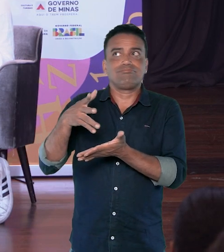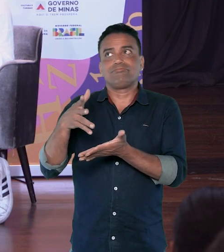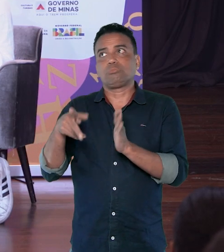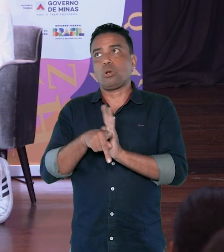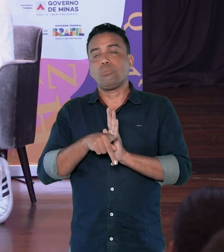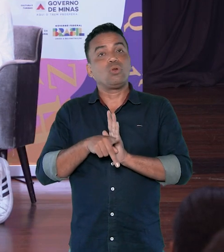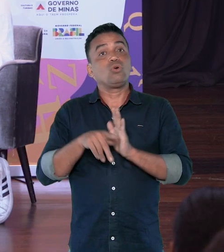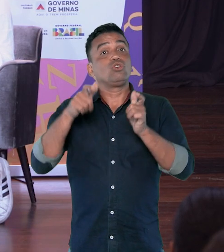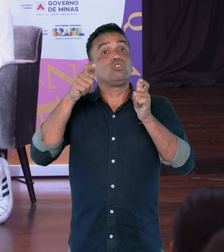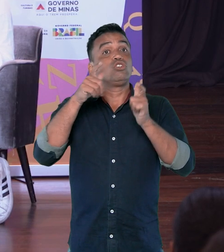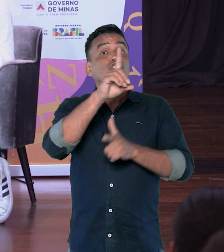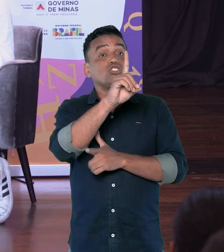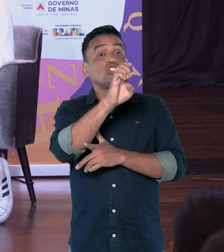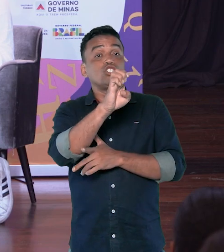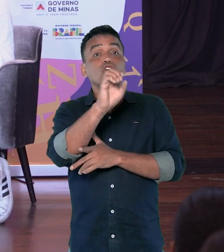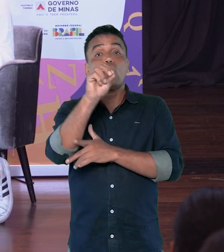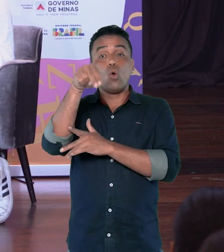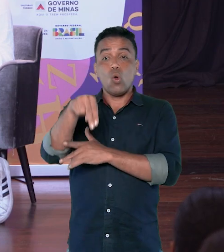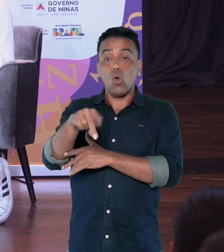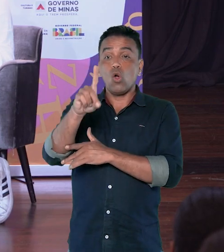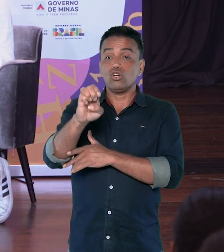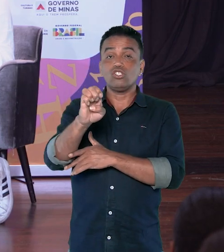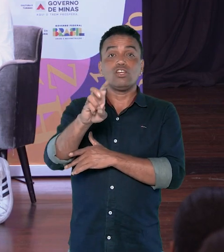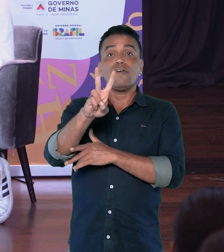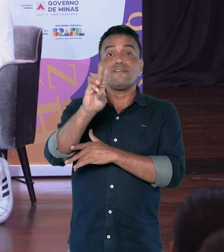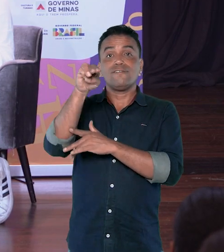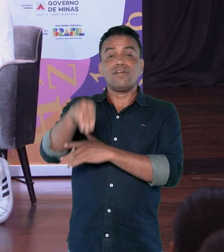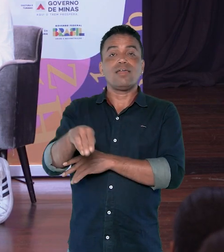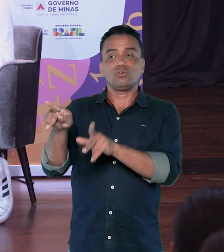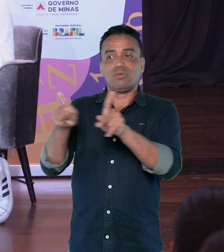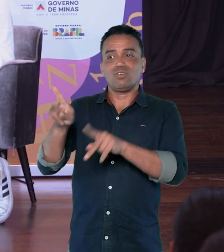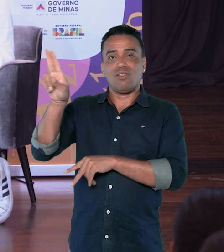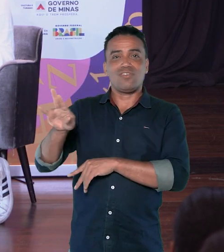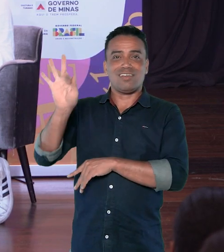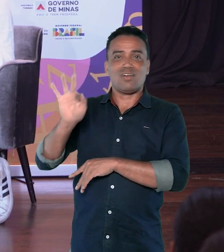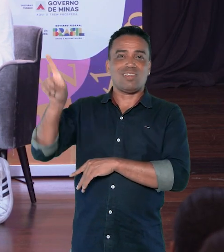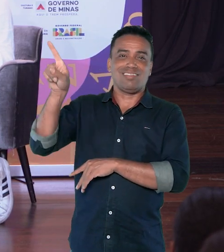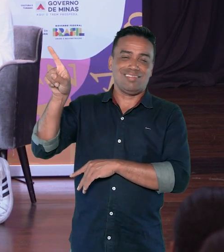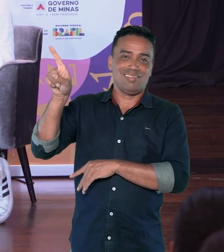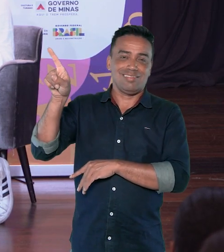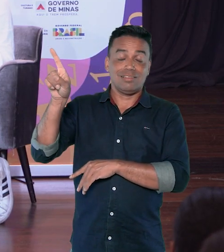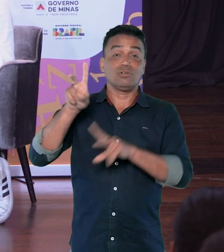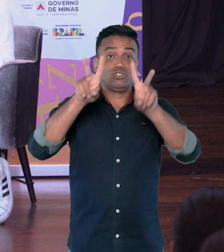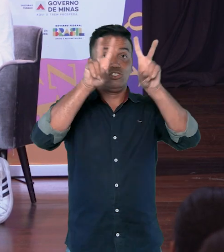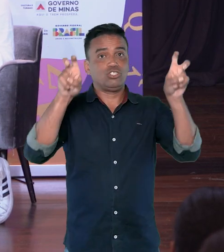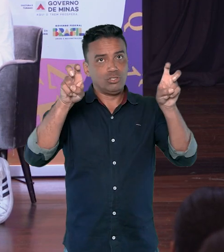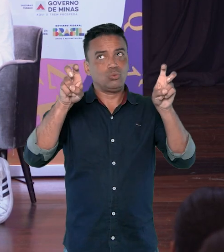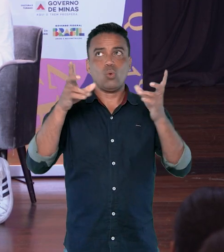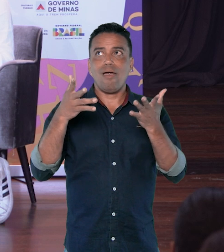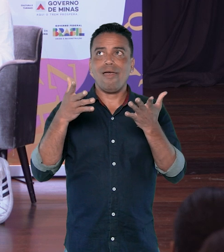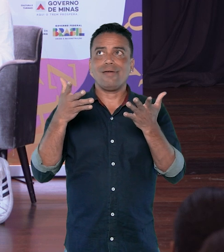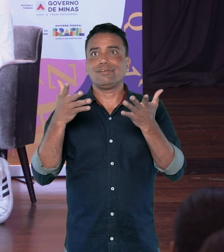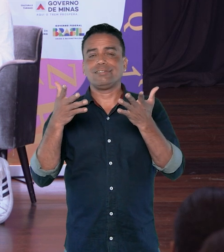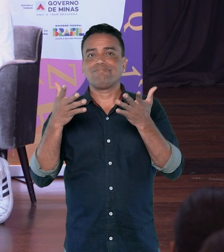sobre de onde vêm os professores das universidades. Então, o título ele é